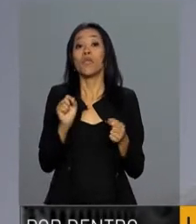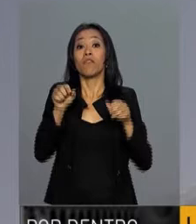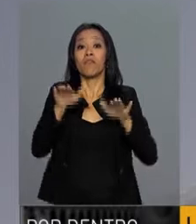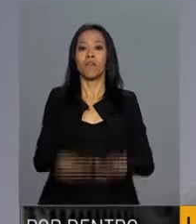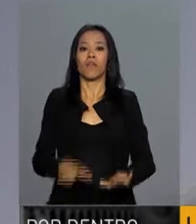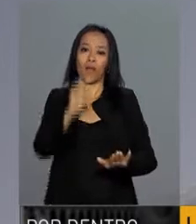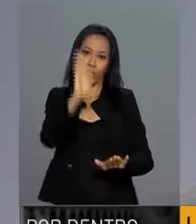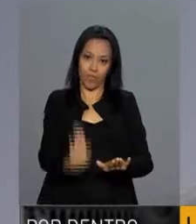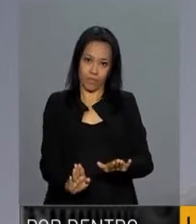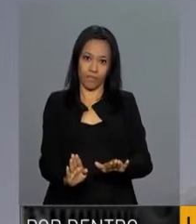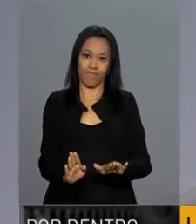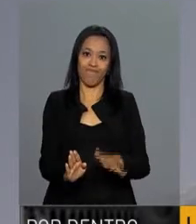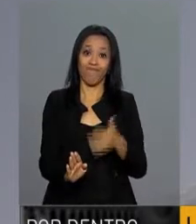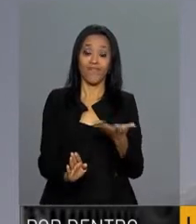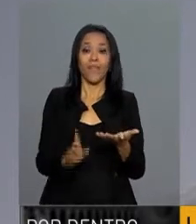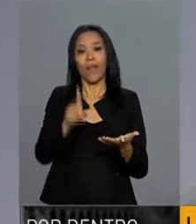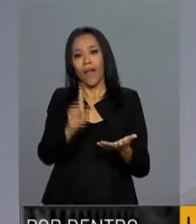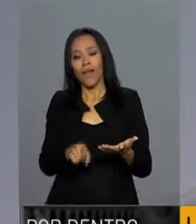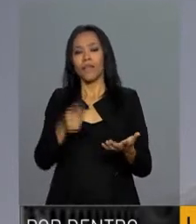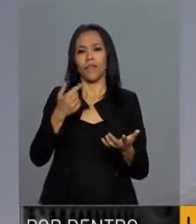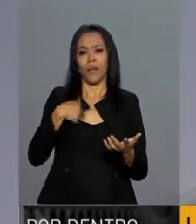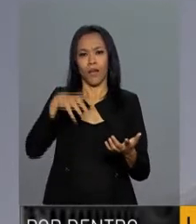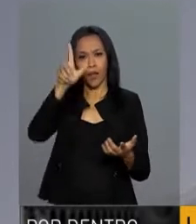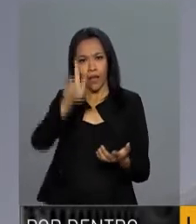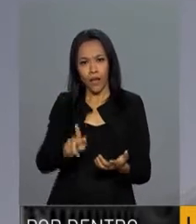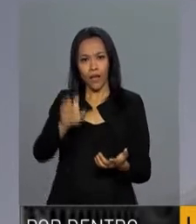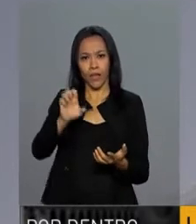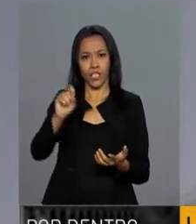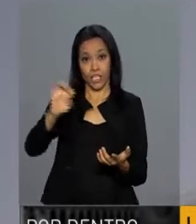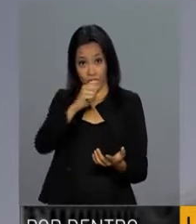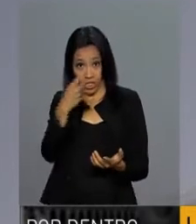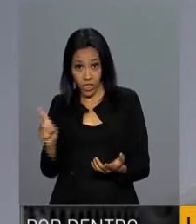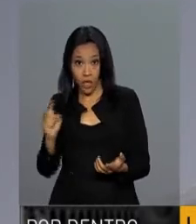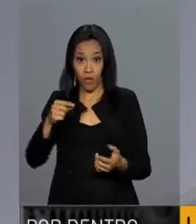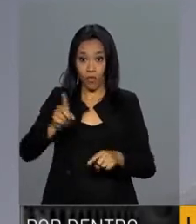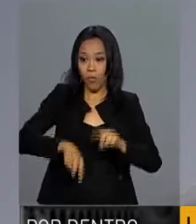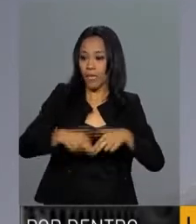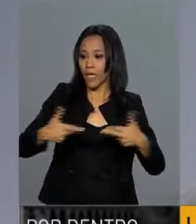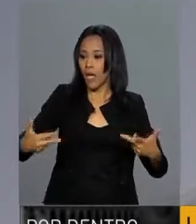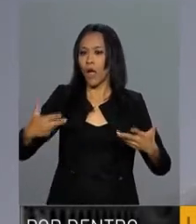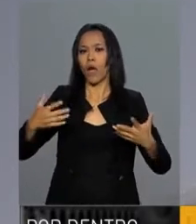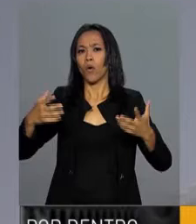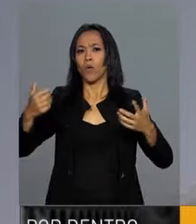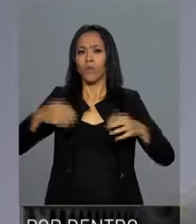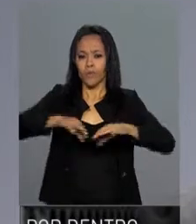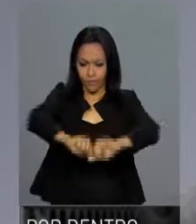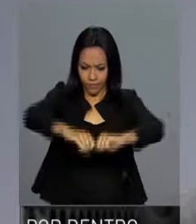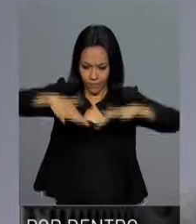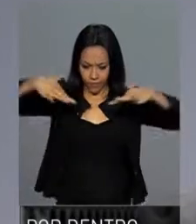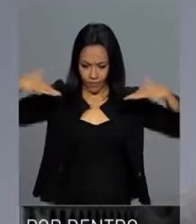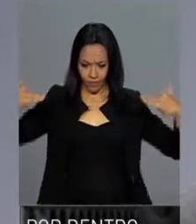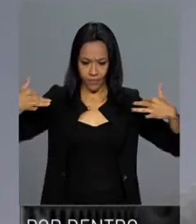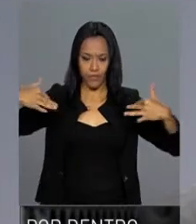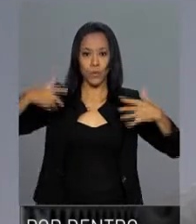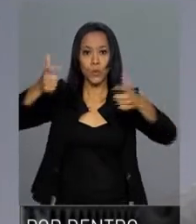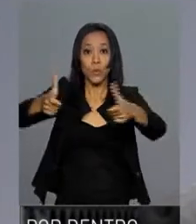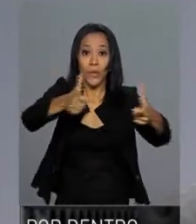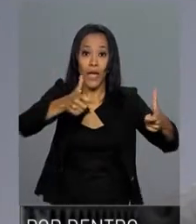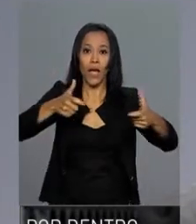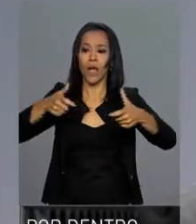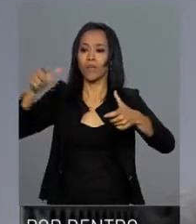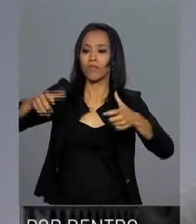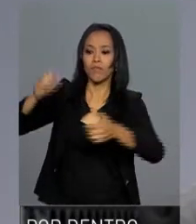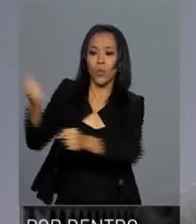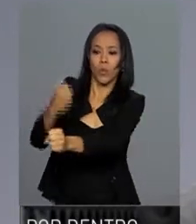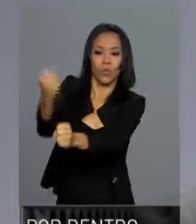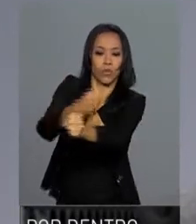tanto do ponto de vista da gestão no legado material que ficava das olimpíadas das arenas nos espaços públicos